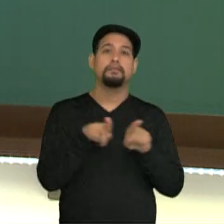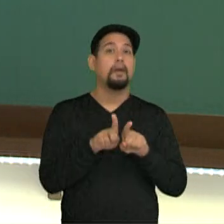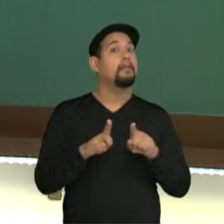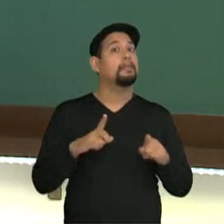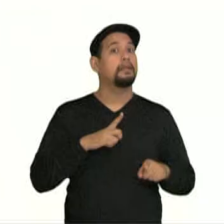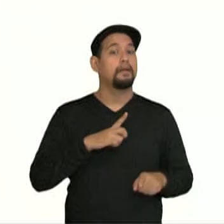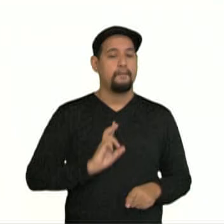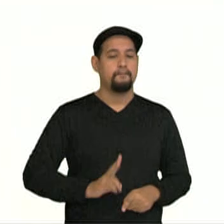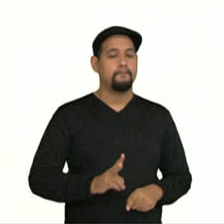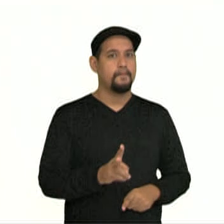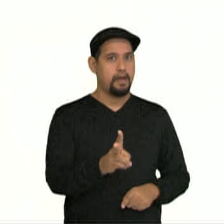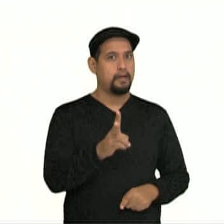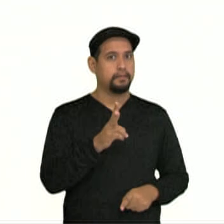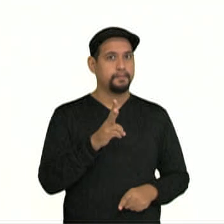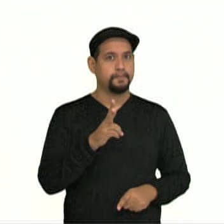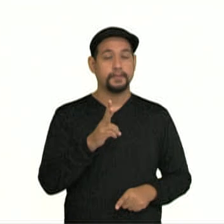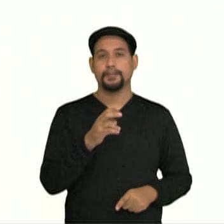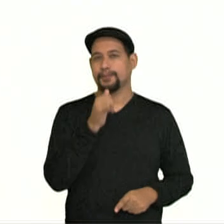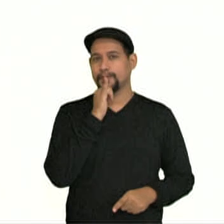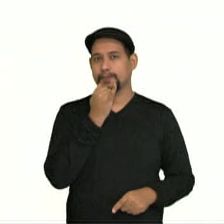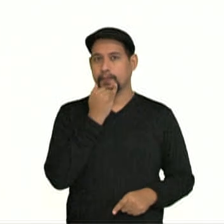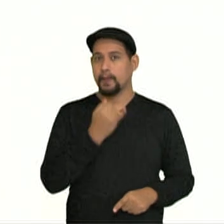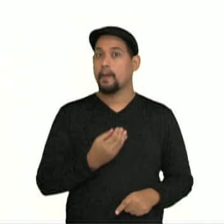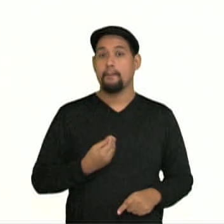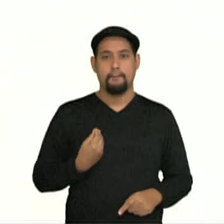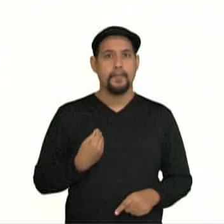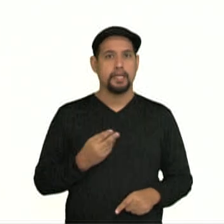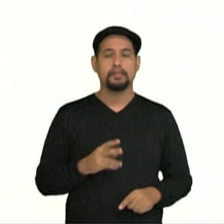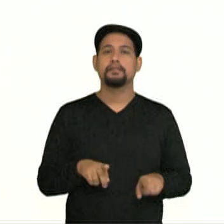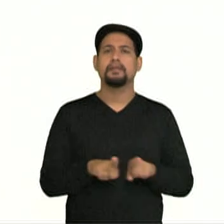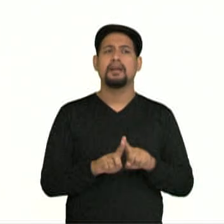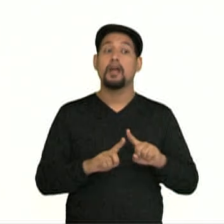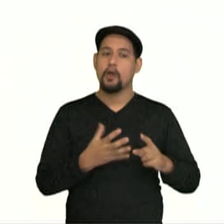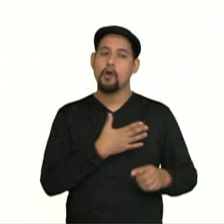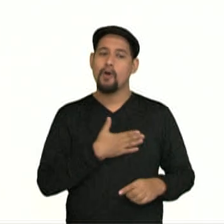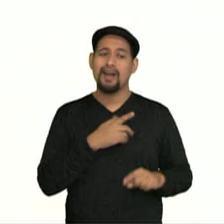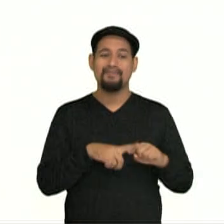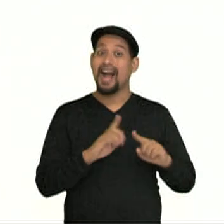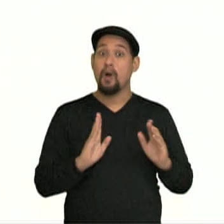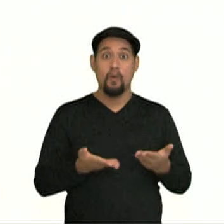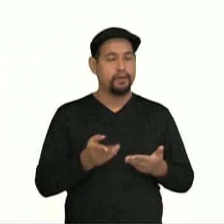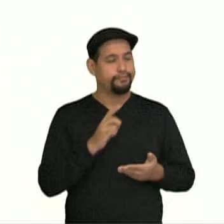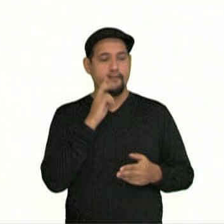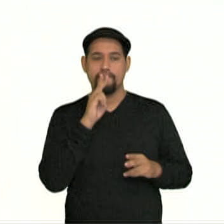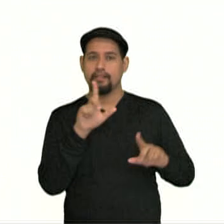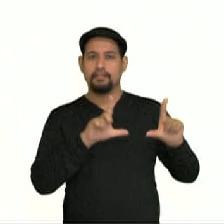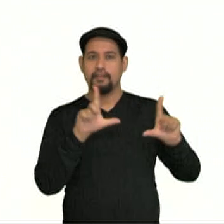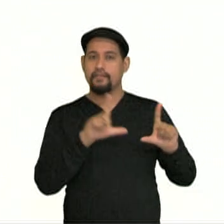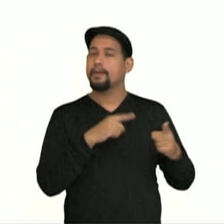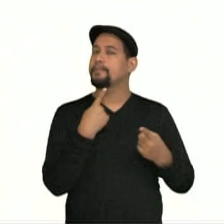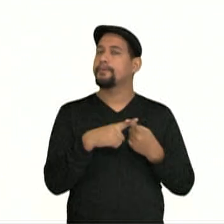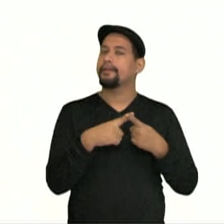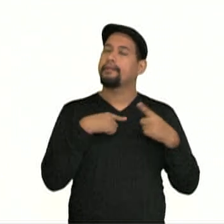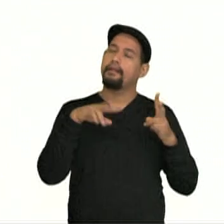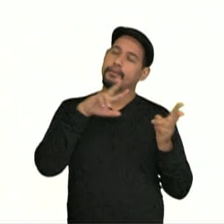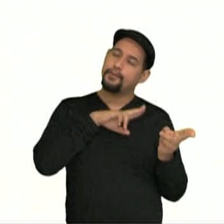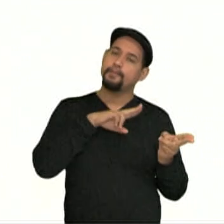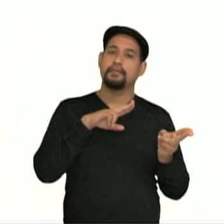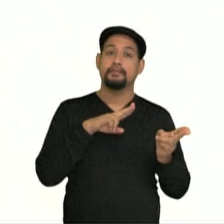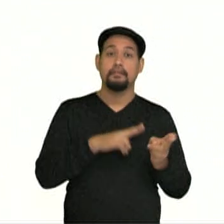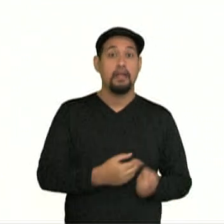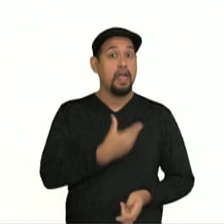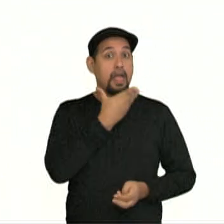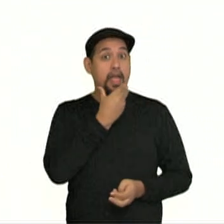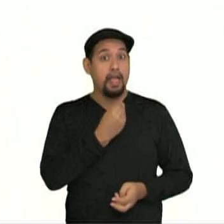presente contínuo. Ele gosta de assistir TV, mas não está assistindo TV neste momento, porque está dormindo. Ele